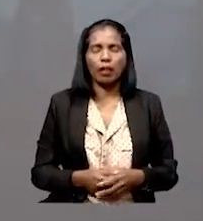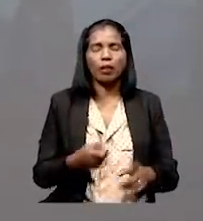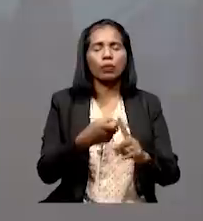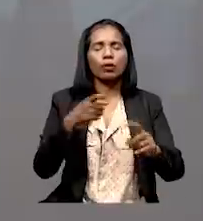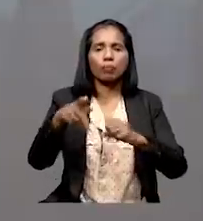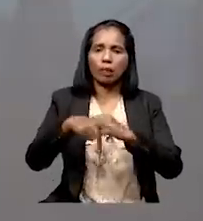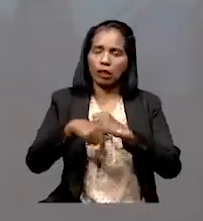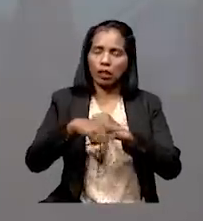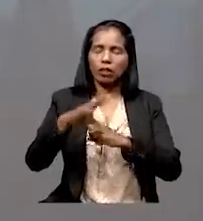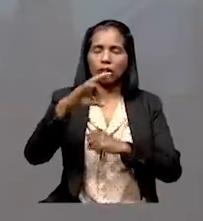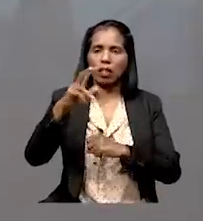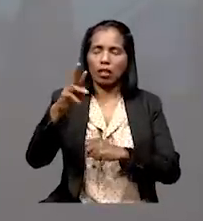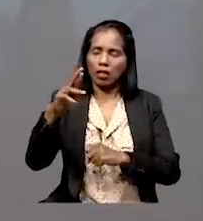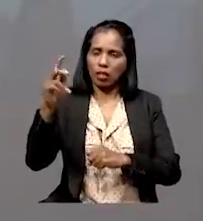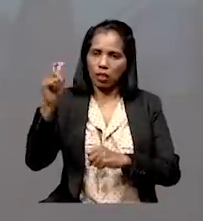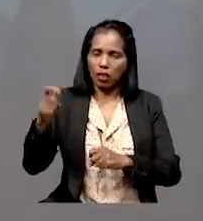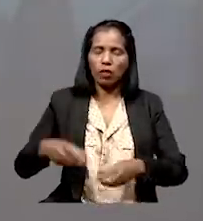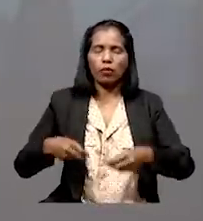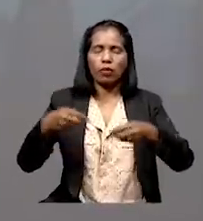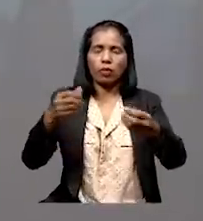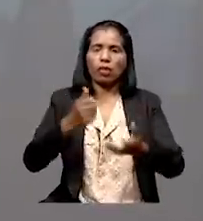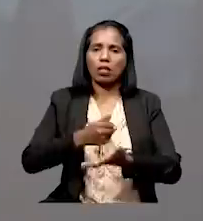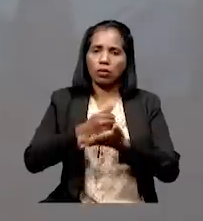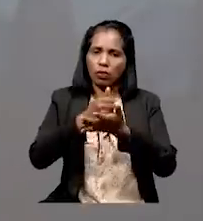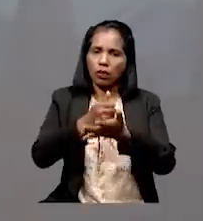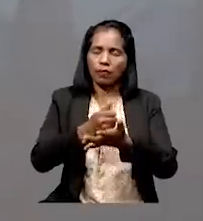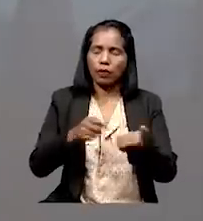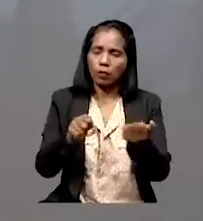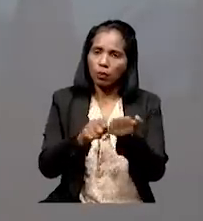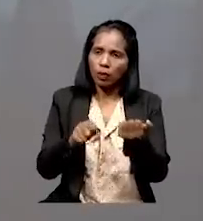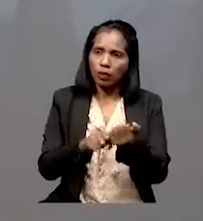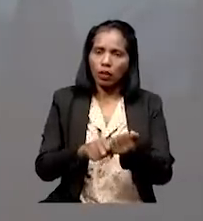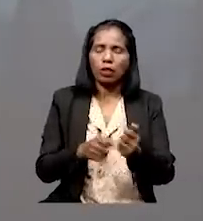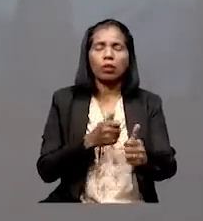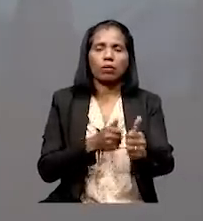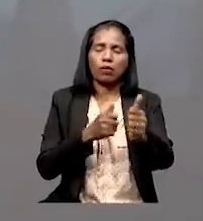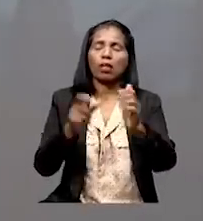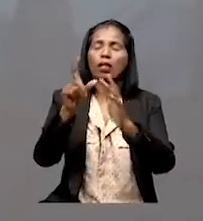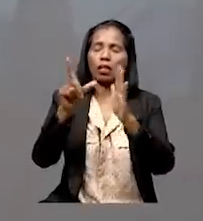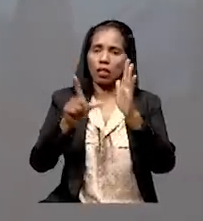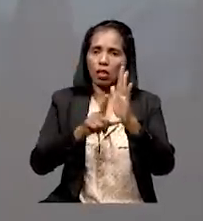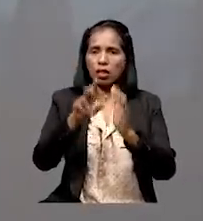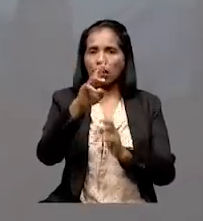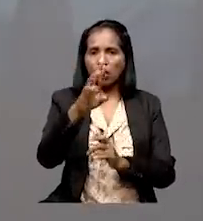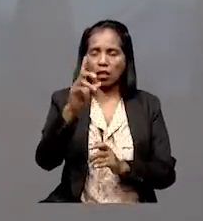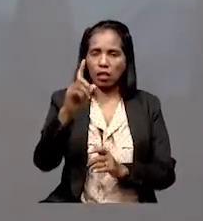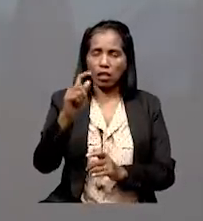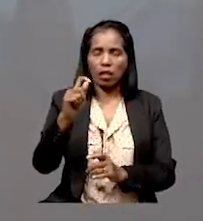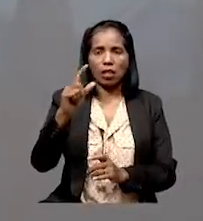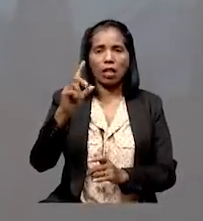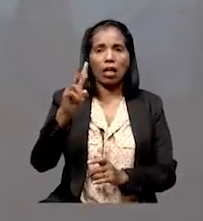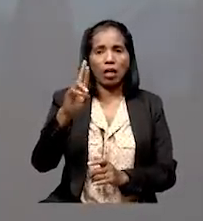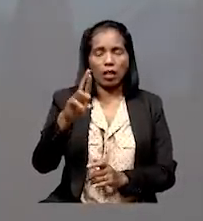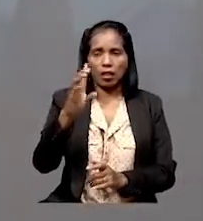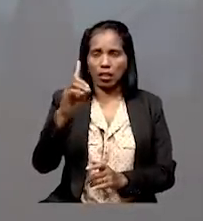rasi fob. Apoio net a tu cumprir net ordem constituição lá ia